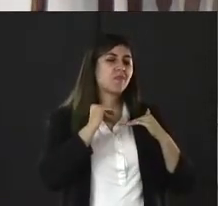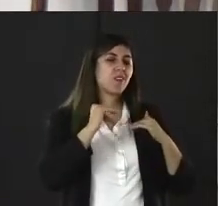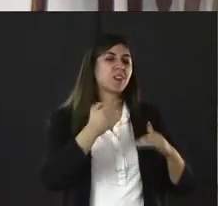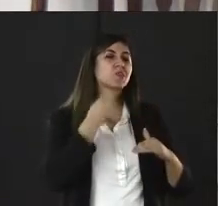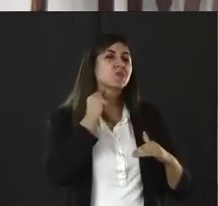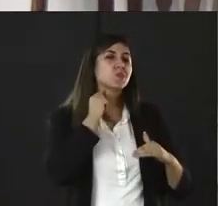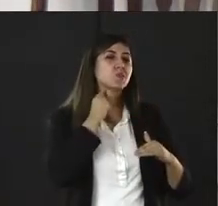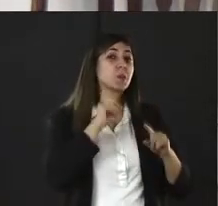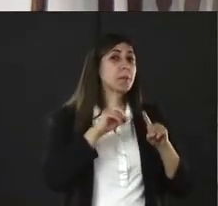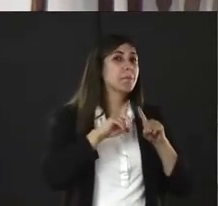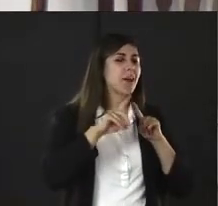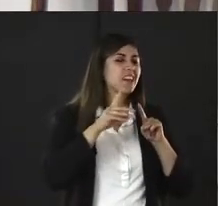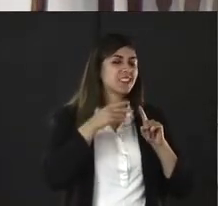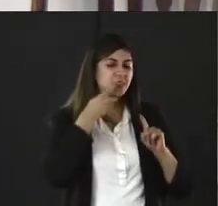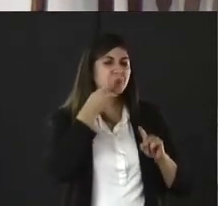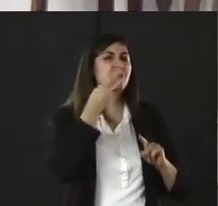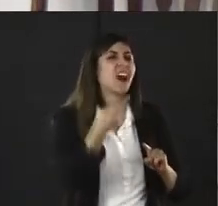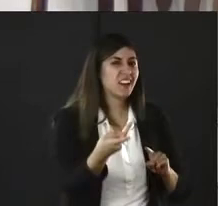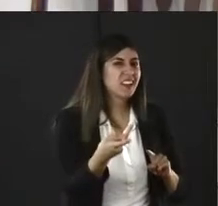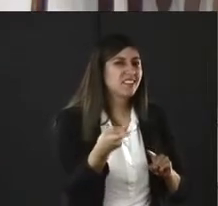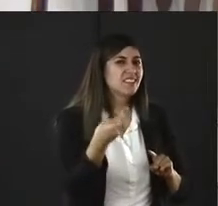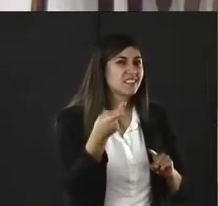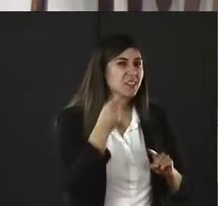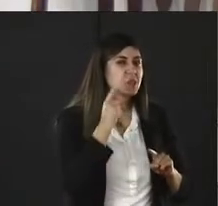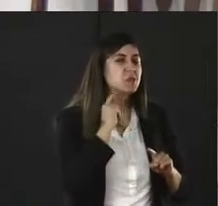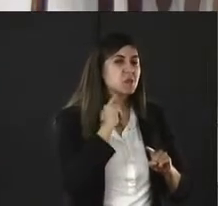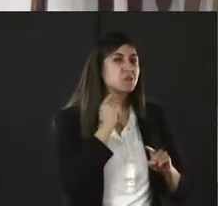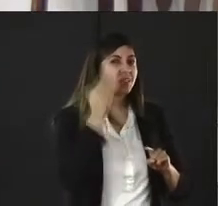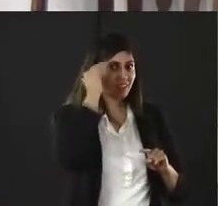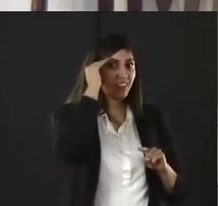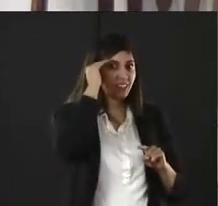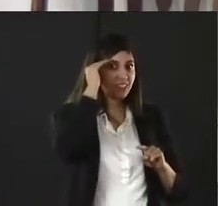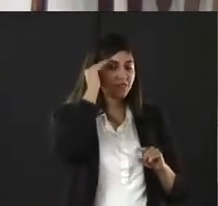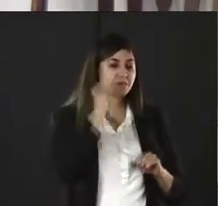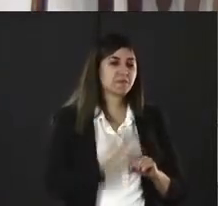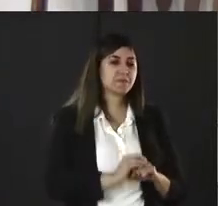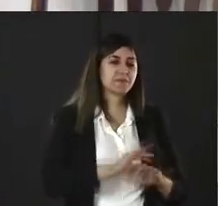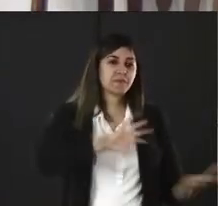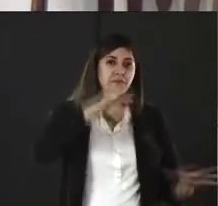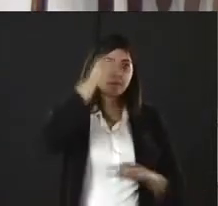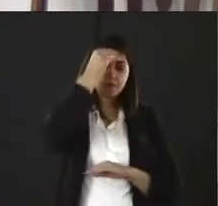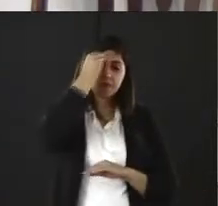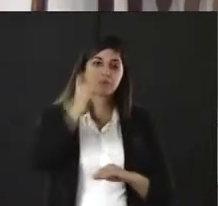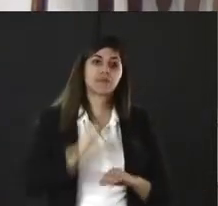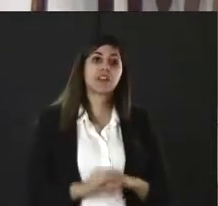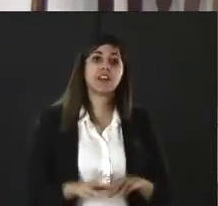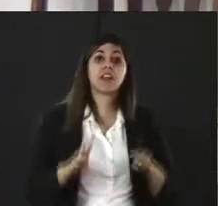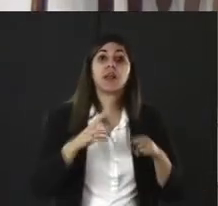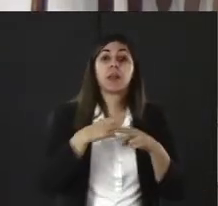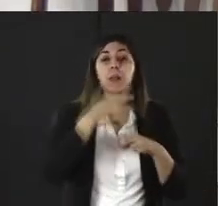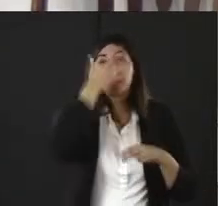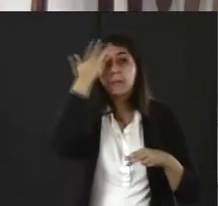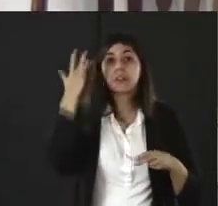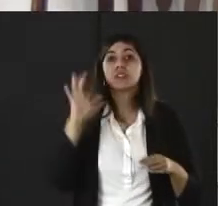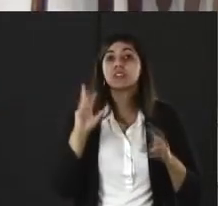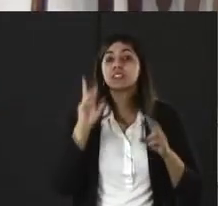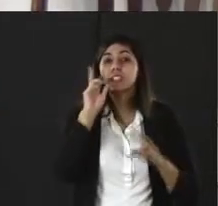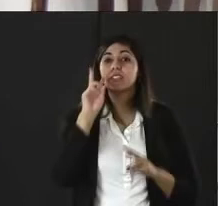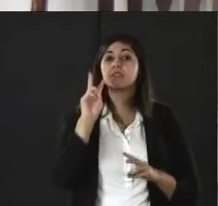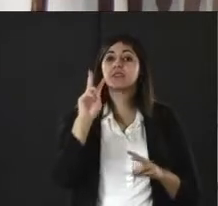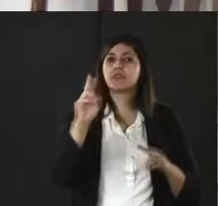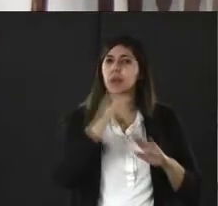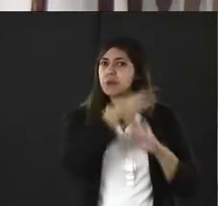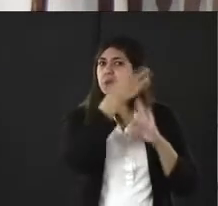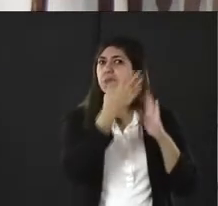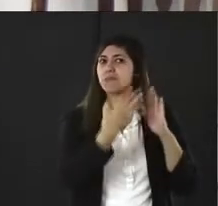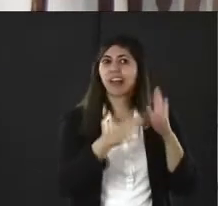que sai percebe quem viu esse conjunto de sinais de jesus quem seguiu